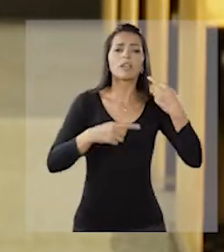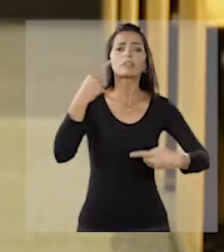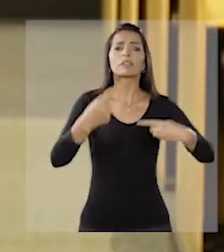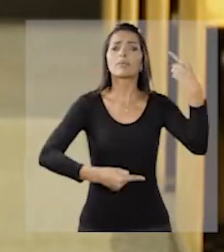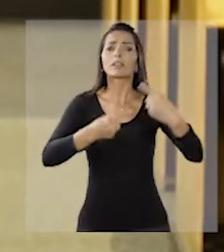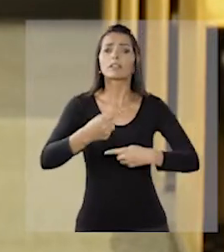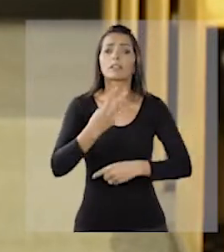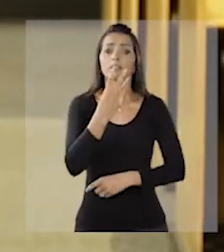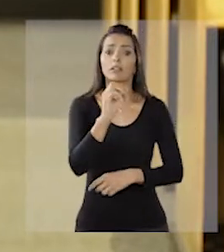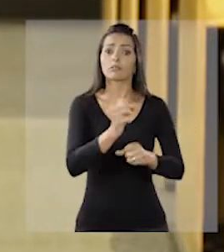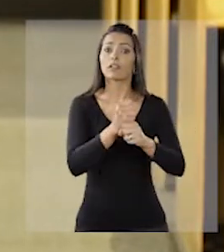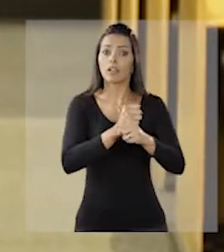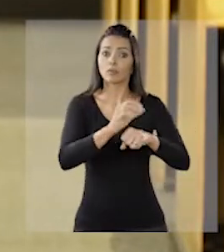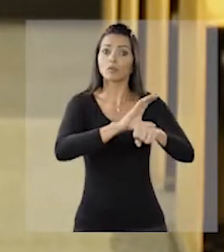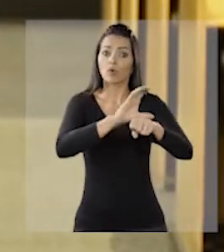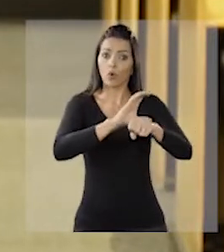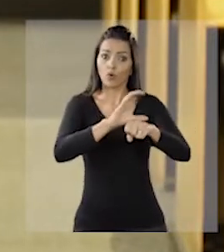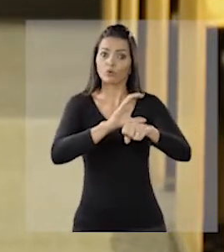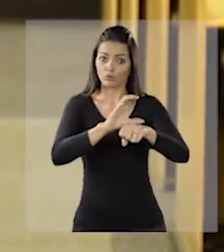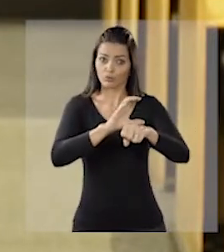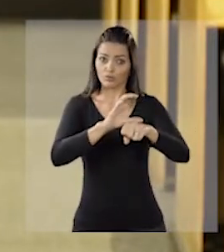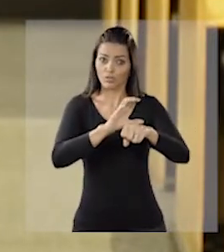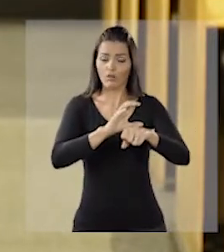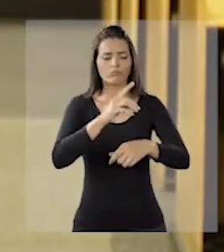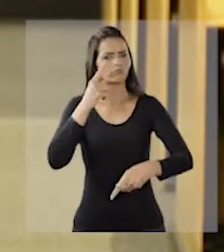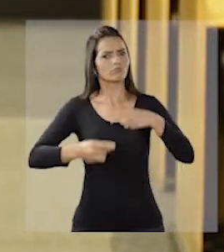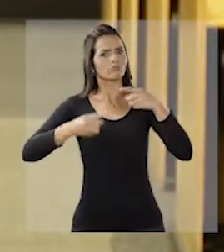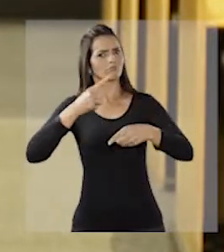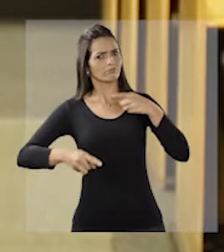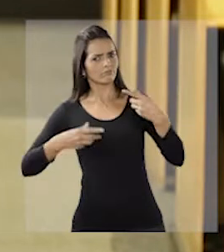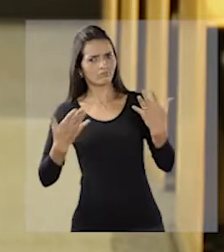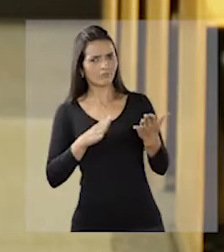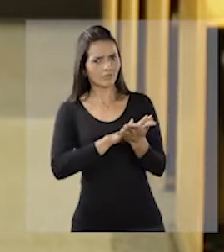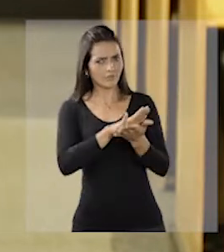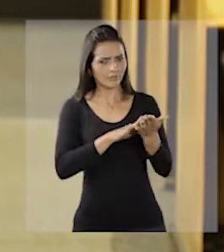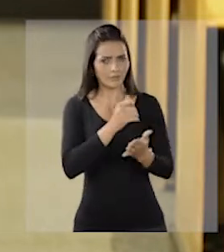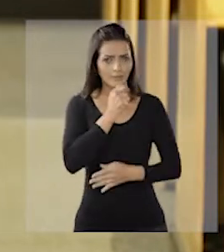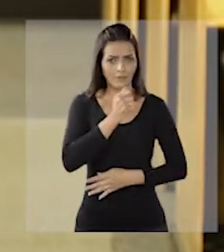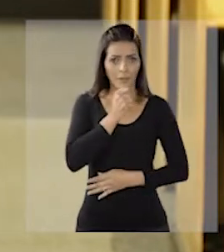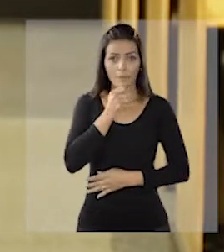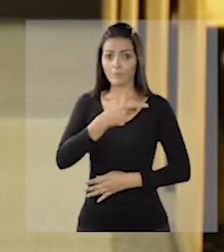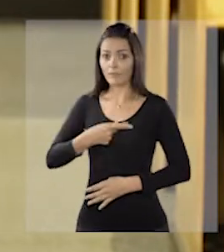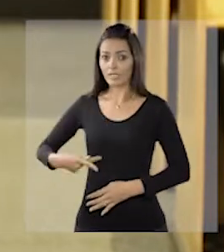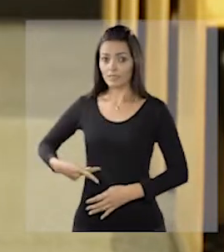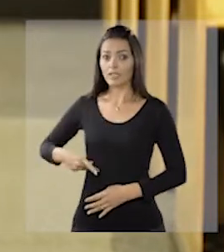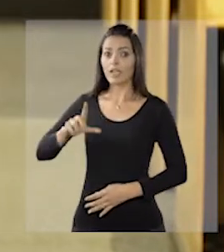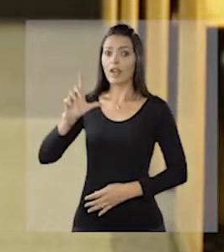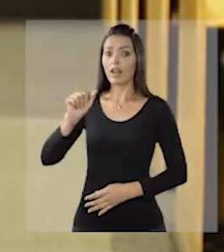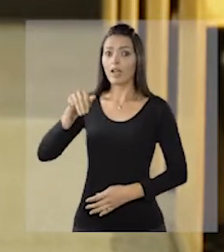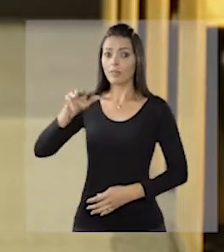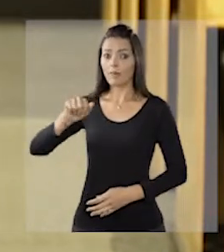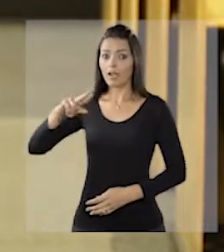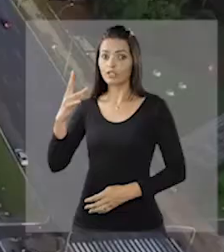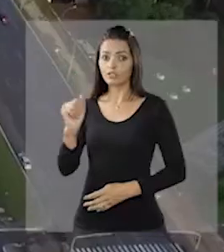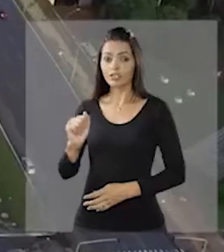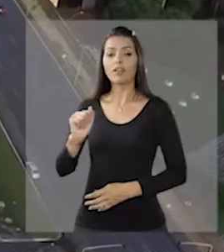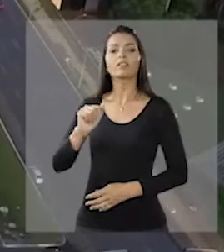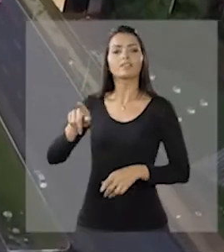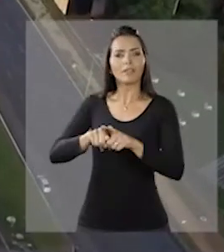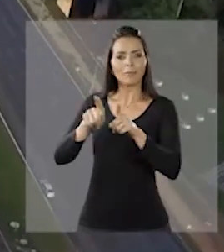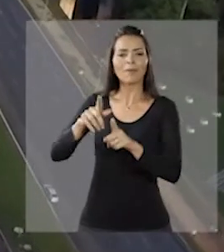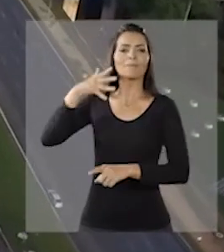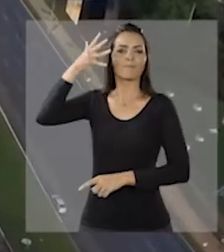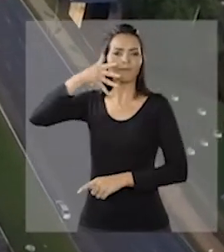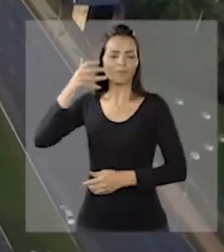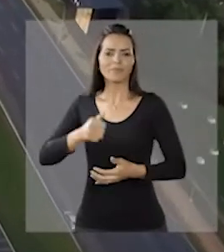os 30 anos da Constituição Federal sem censura. O presidente nacional da OAB, Cláudio Lamáquia, foi um dos palestrantes. Dentre